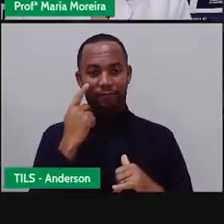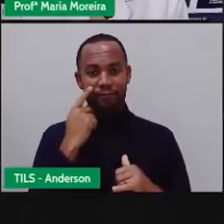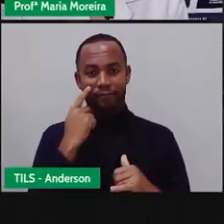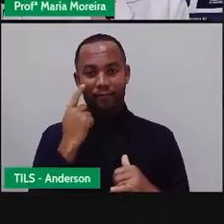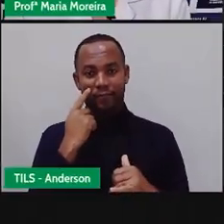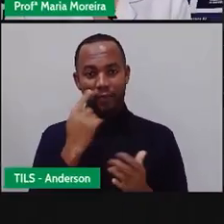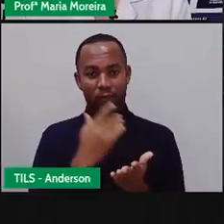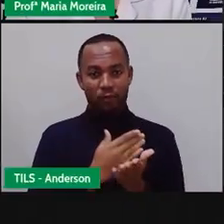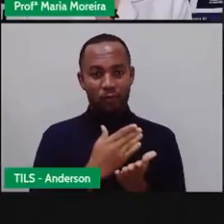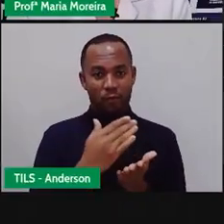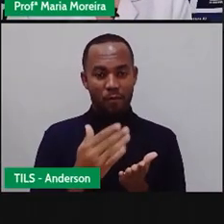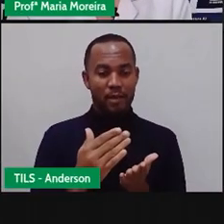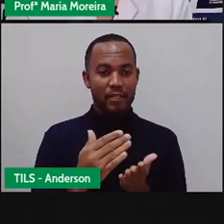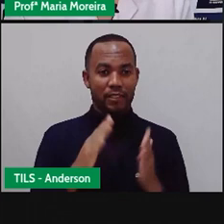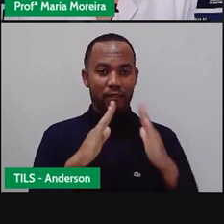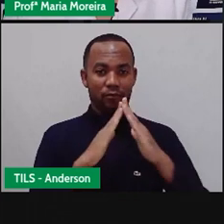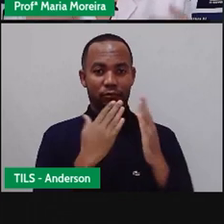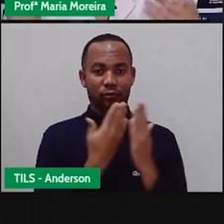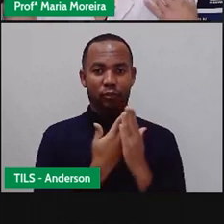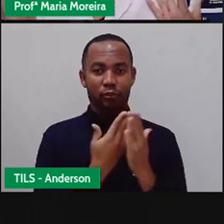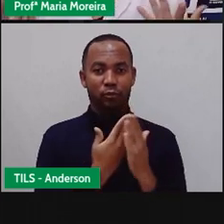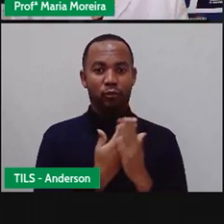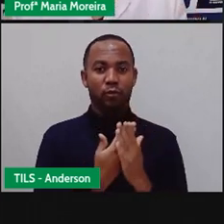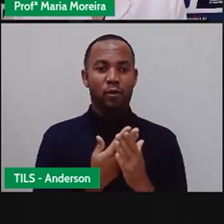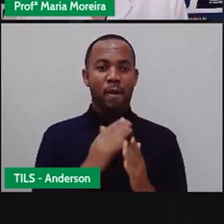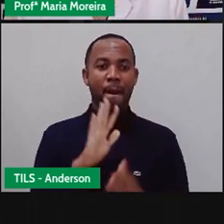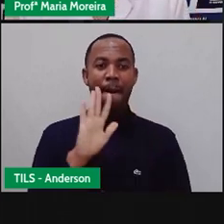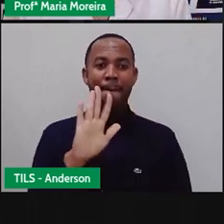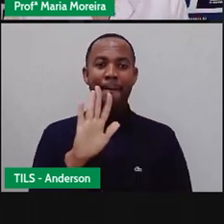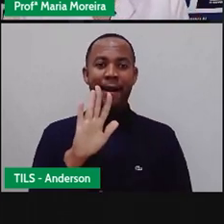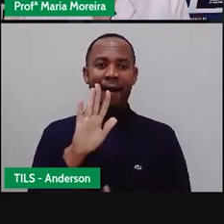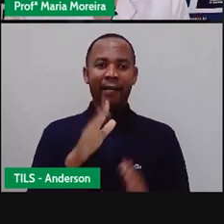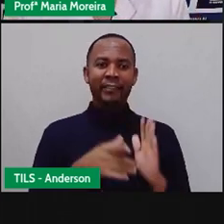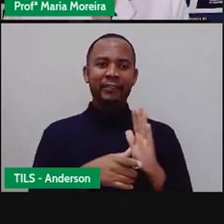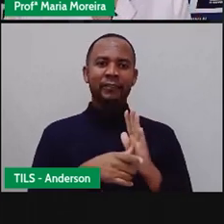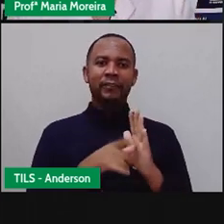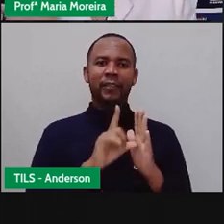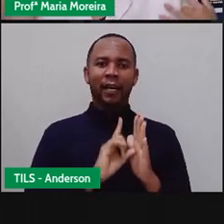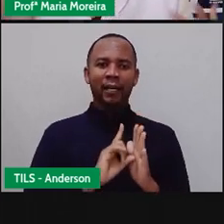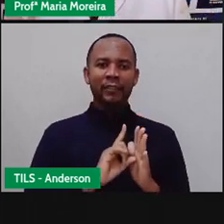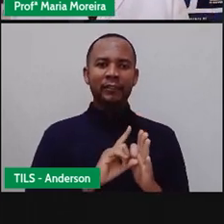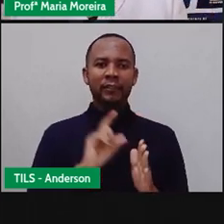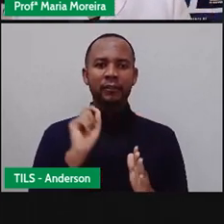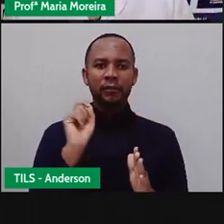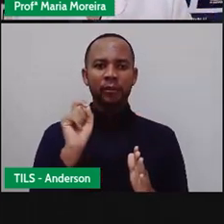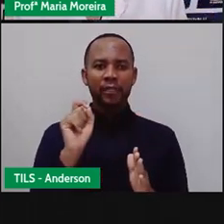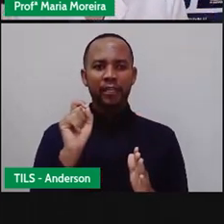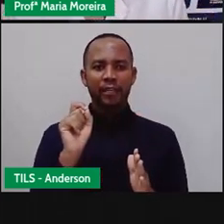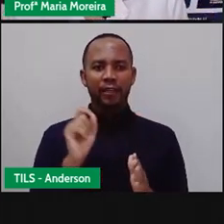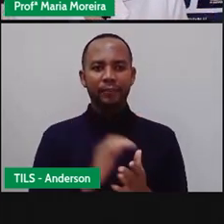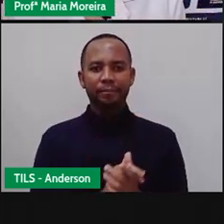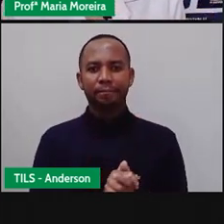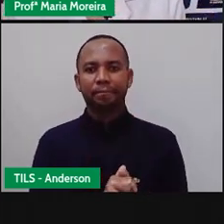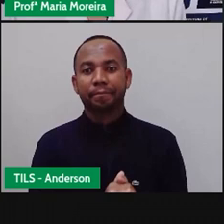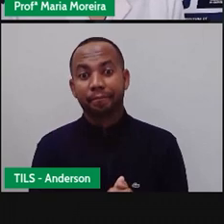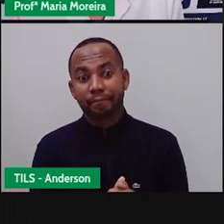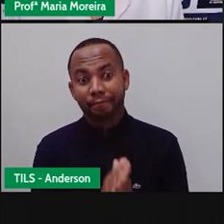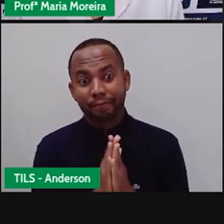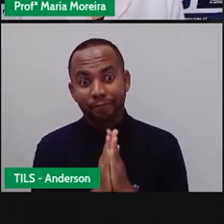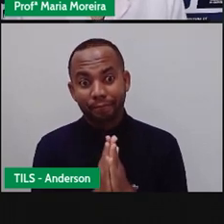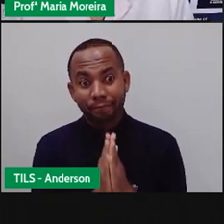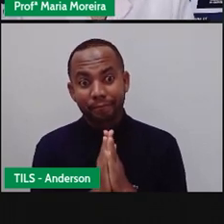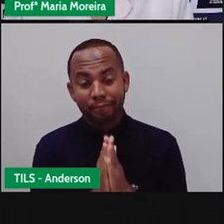vamos começar mais uma aula mais Anderson antes de tudo isso vamos pedir aqui né